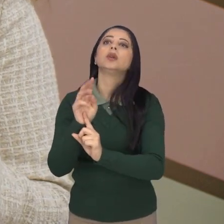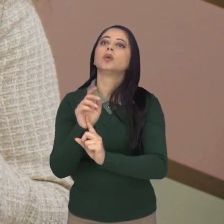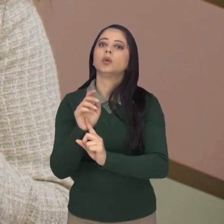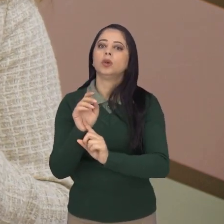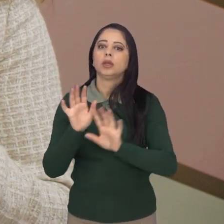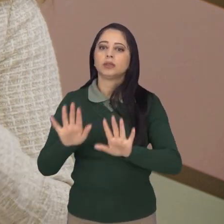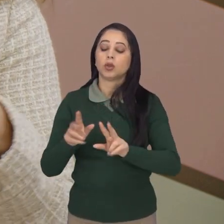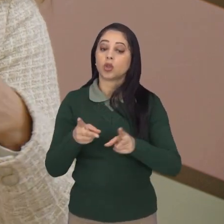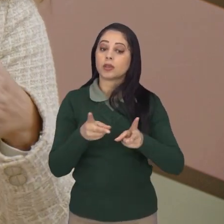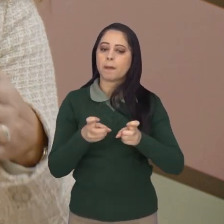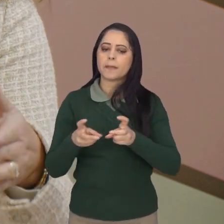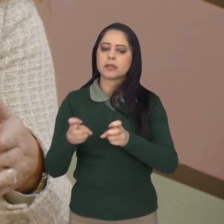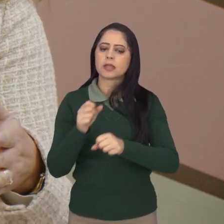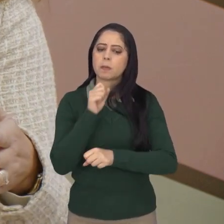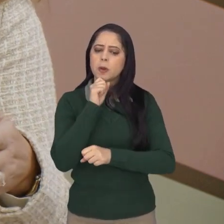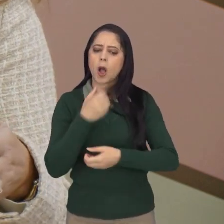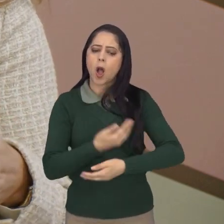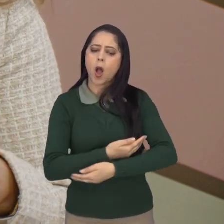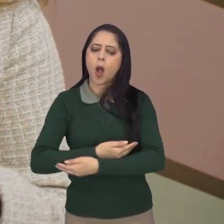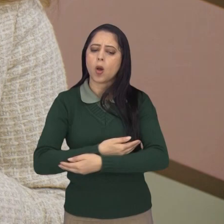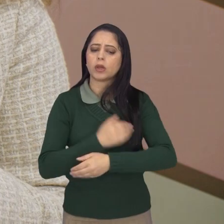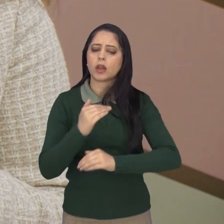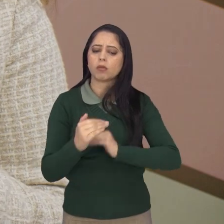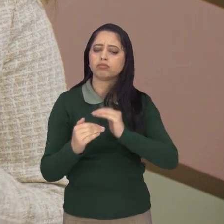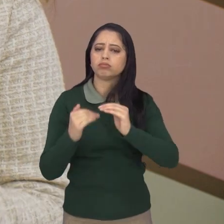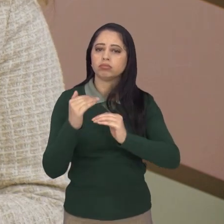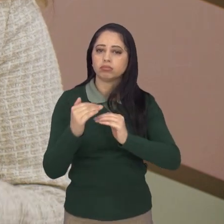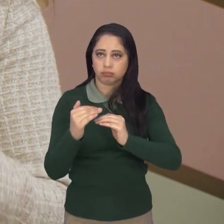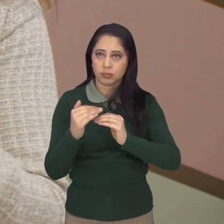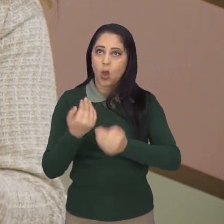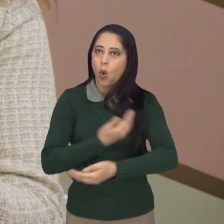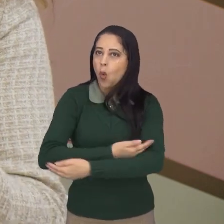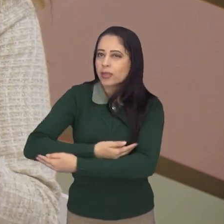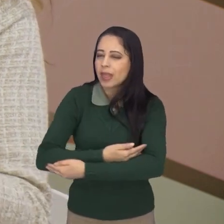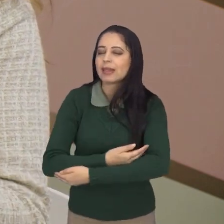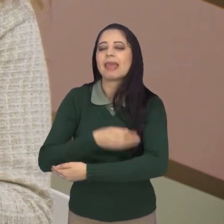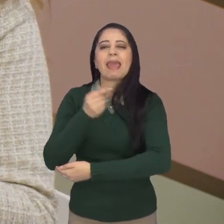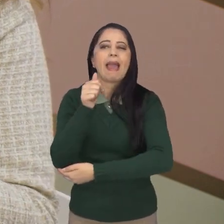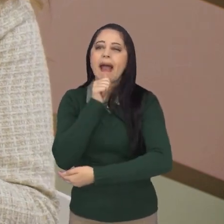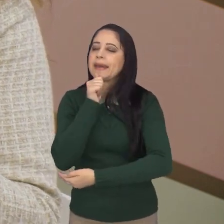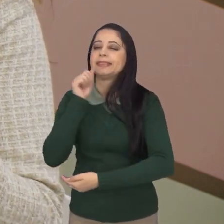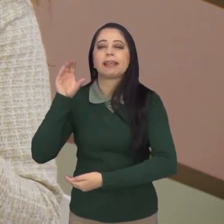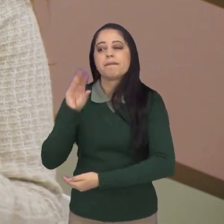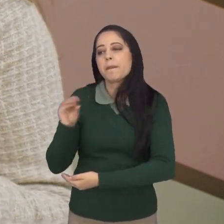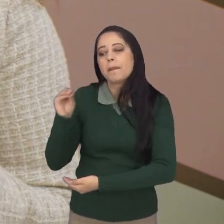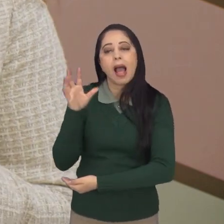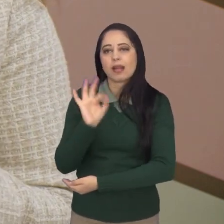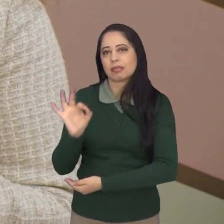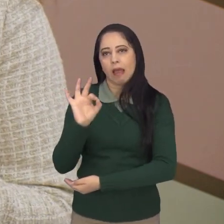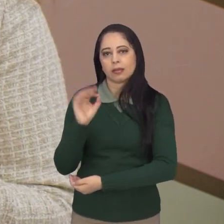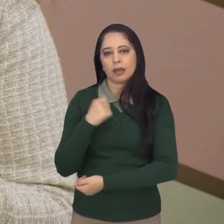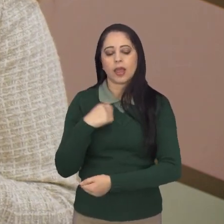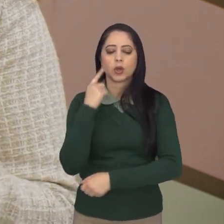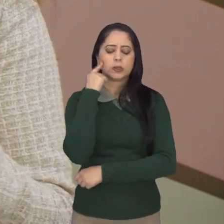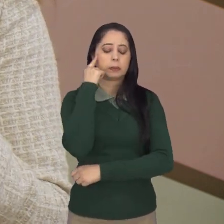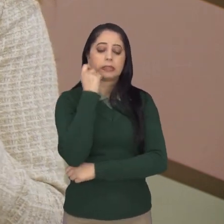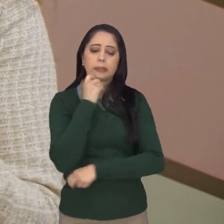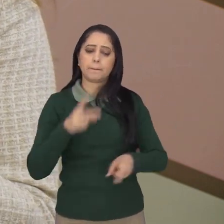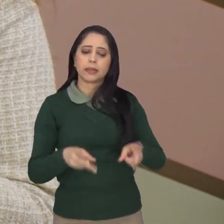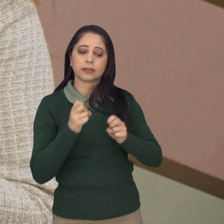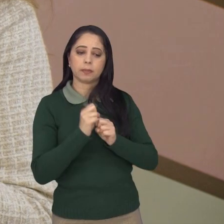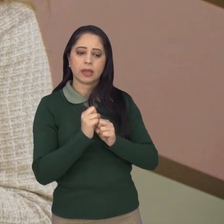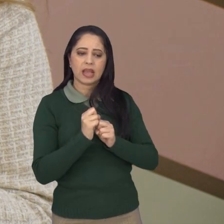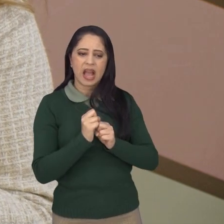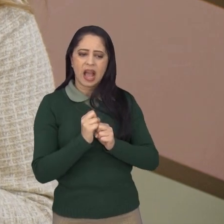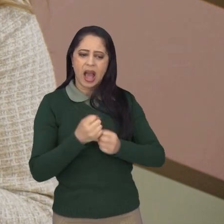vai percebendo no desenvolvimento dele. Então como são bebês pequenininhos que não falam, o que a gente pensaria? Se